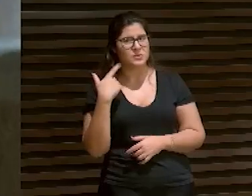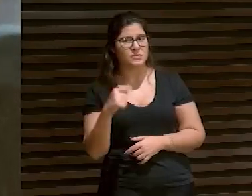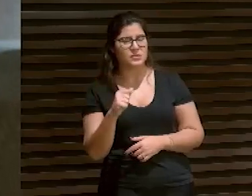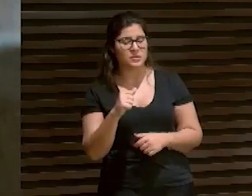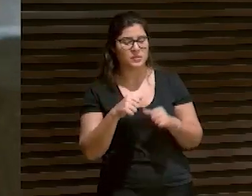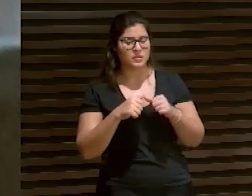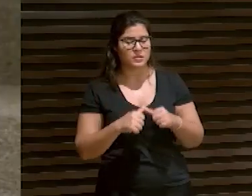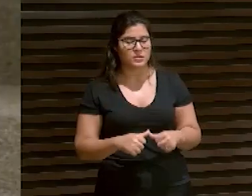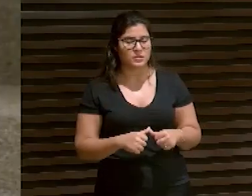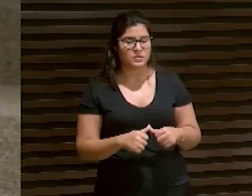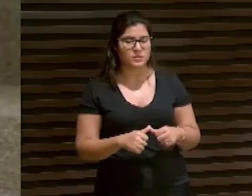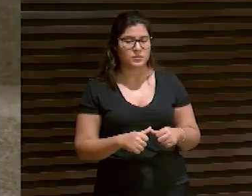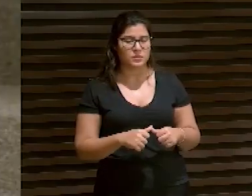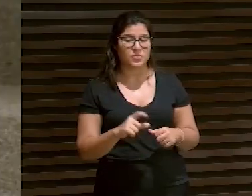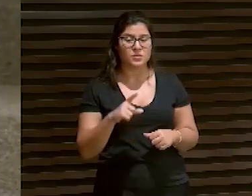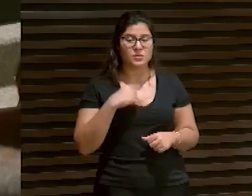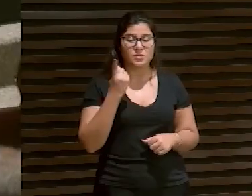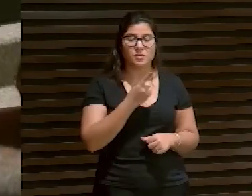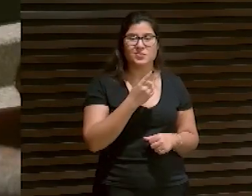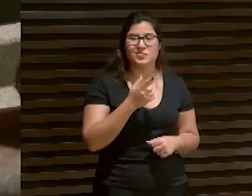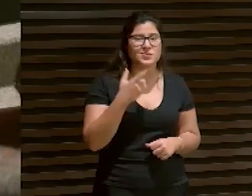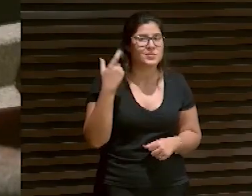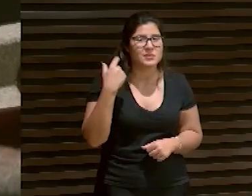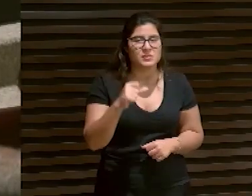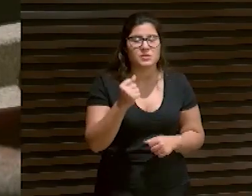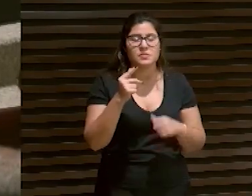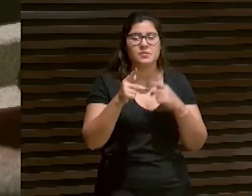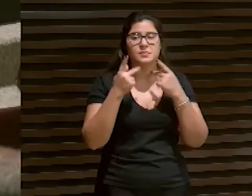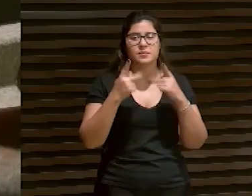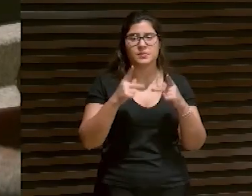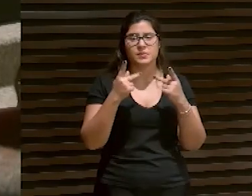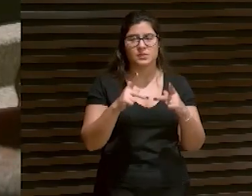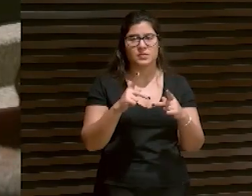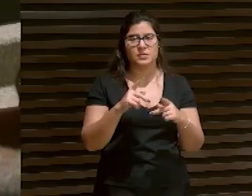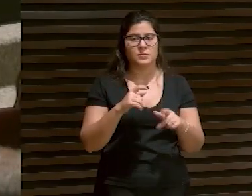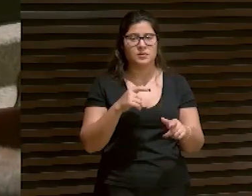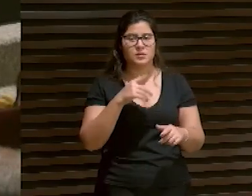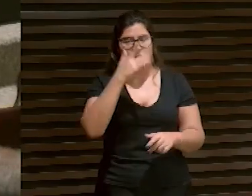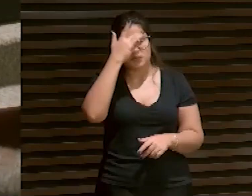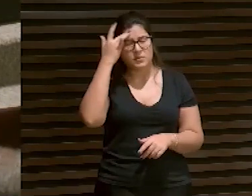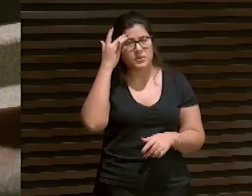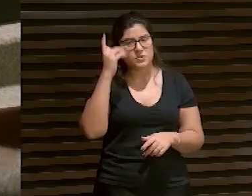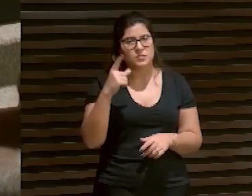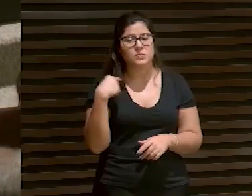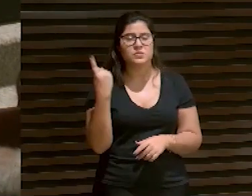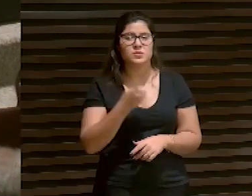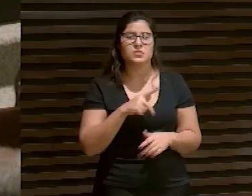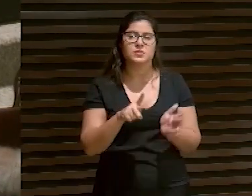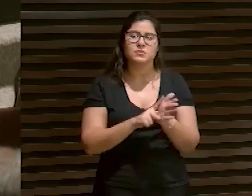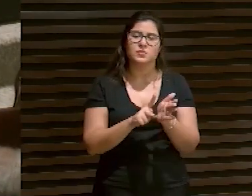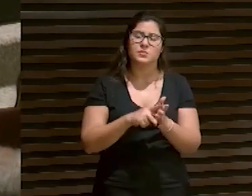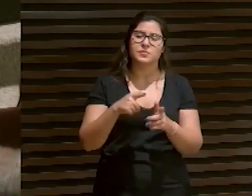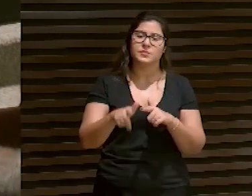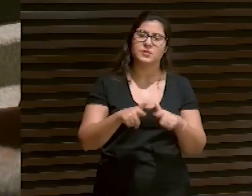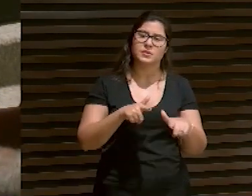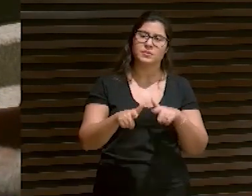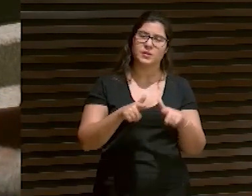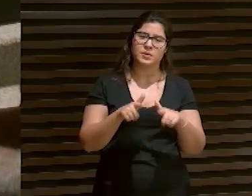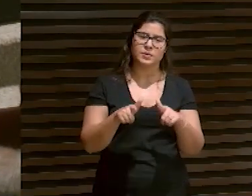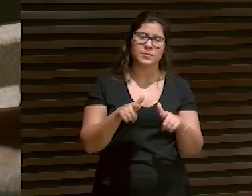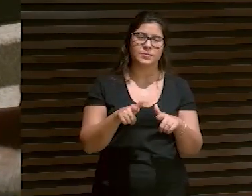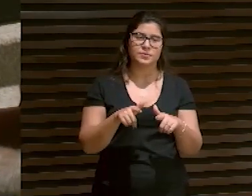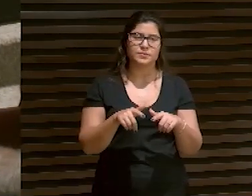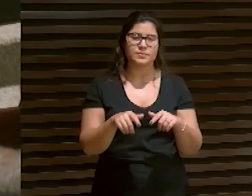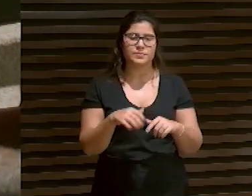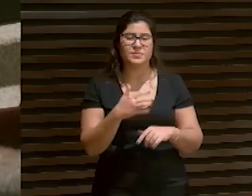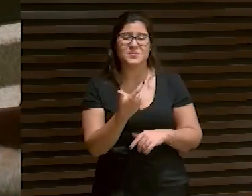A gente mal prega para as pessoas do nosso trabalho, muitas vezes, que são pessoas com quem a gente lida bem, a gente conversa com elas, toma café da manhã, não temos